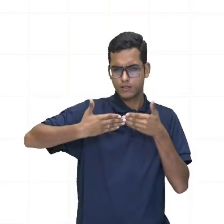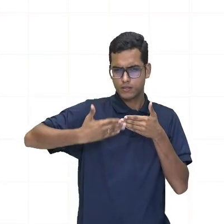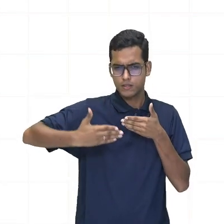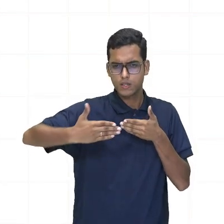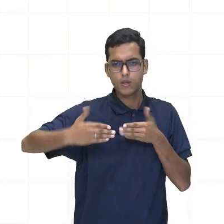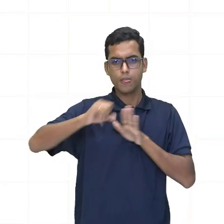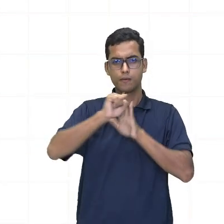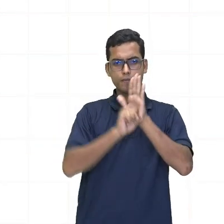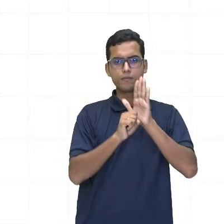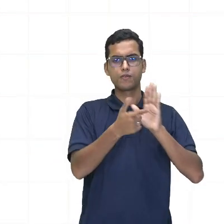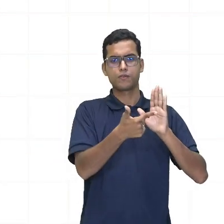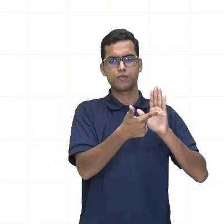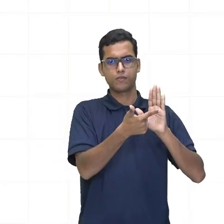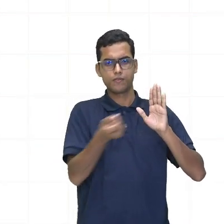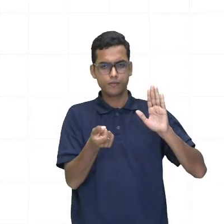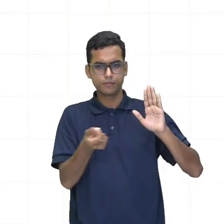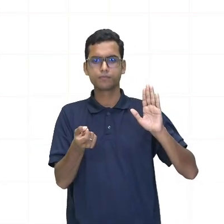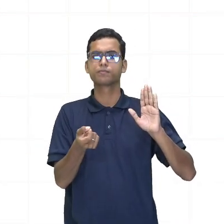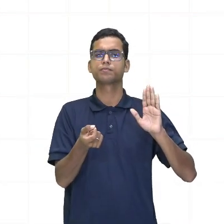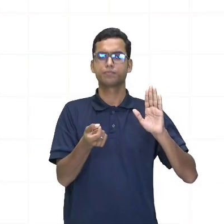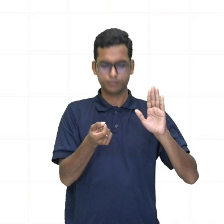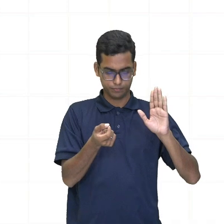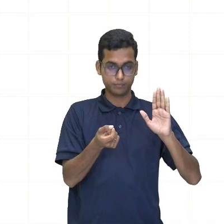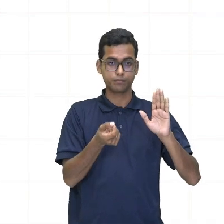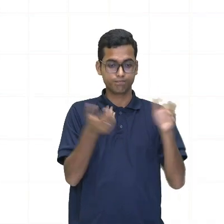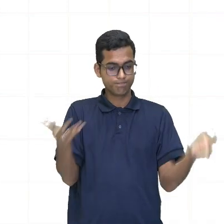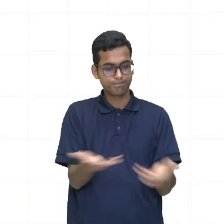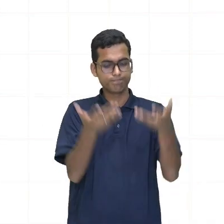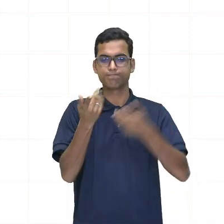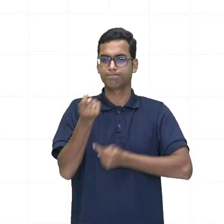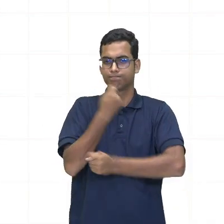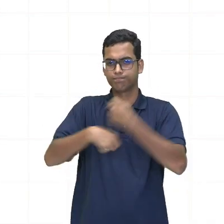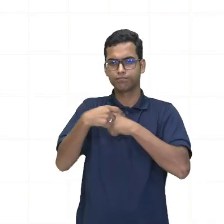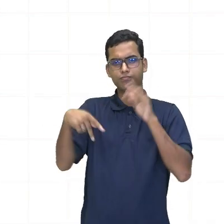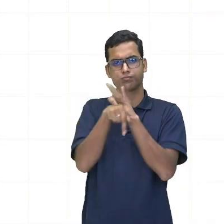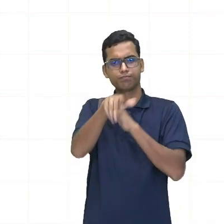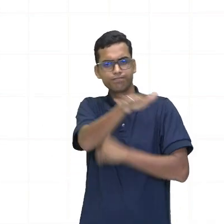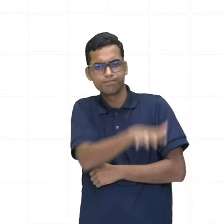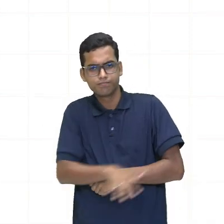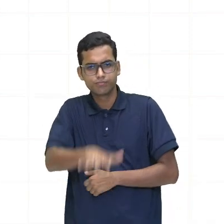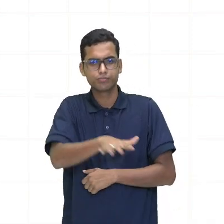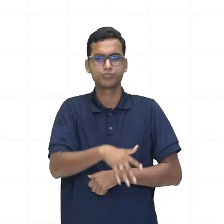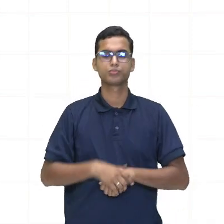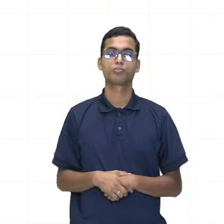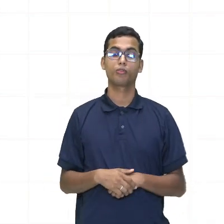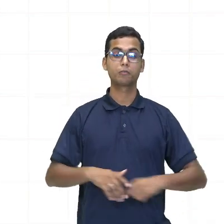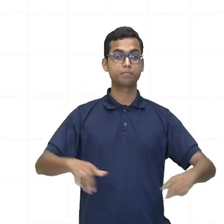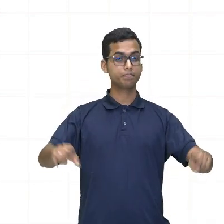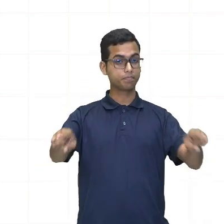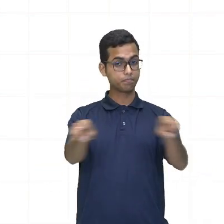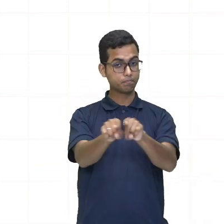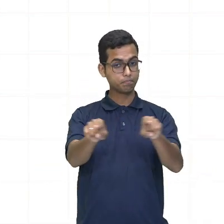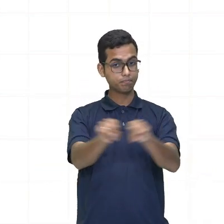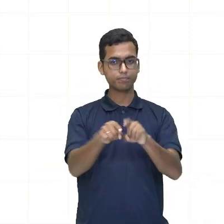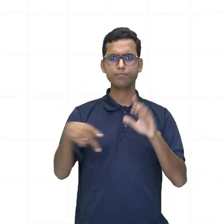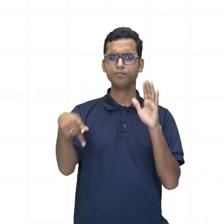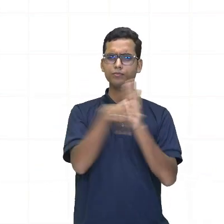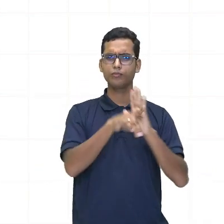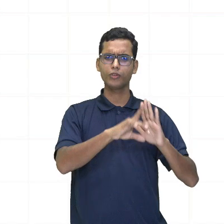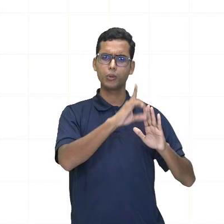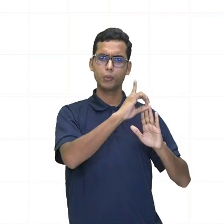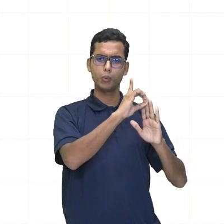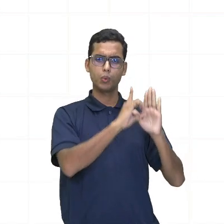o motor propulsor para a economia da nossa região. E também esse decreto, né, ele